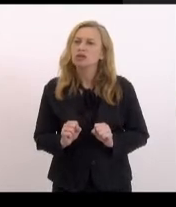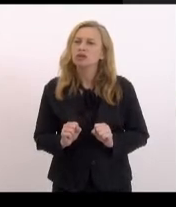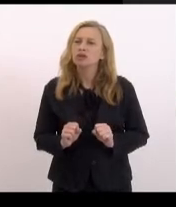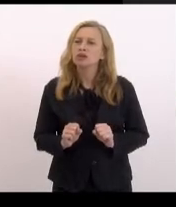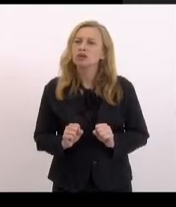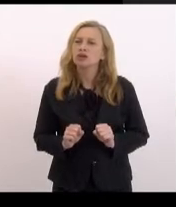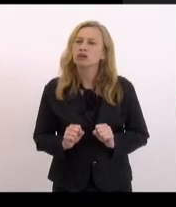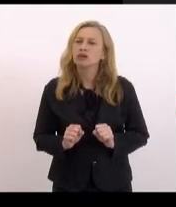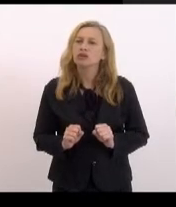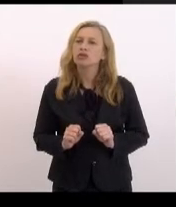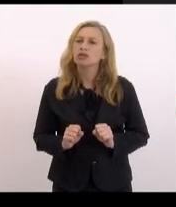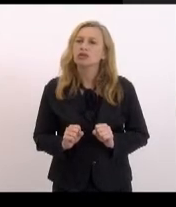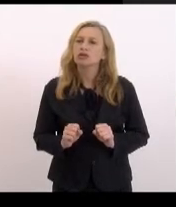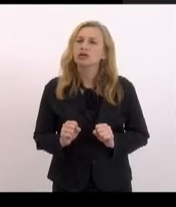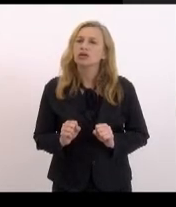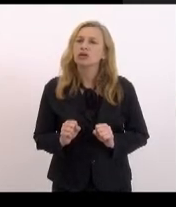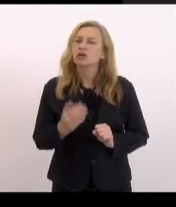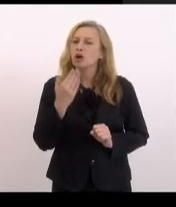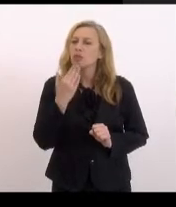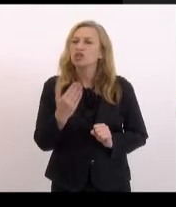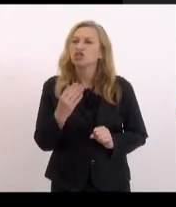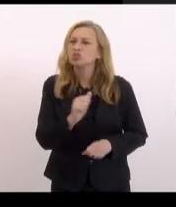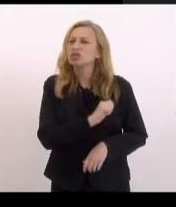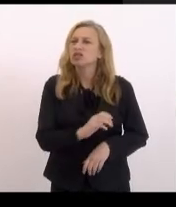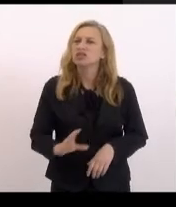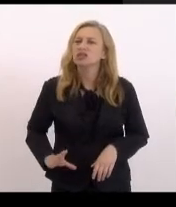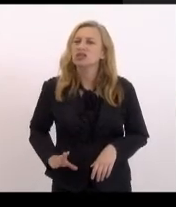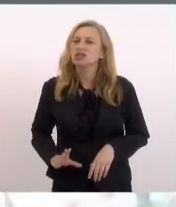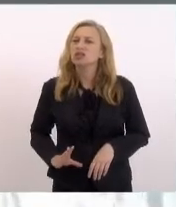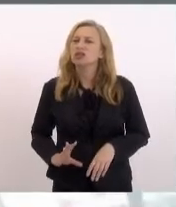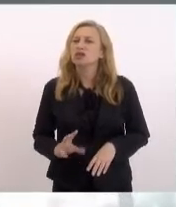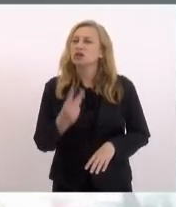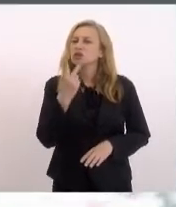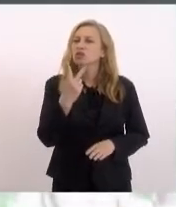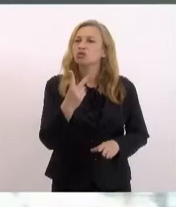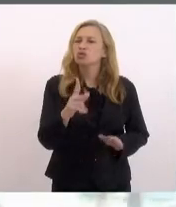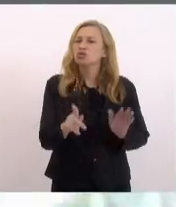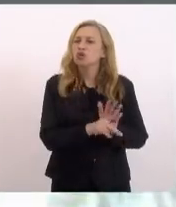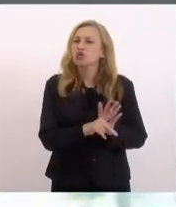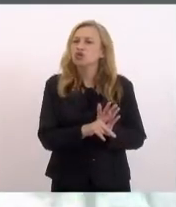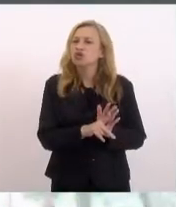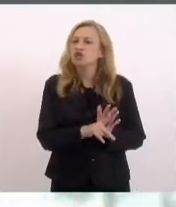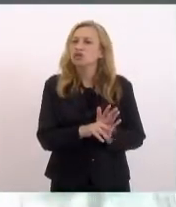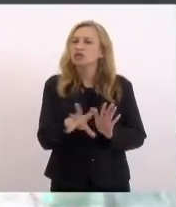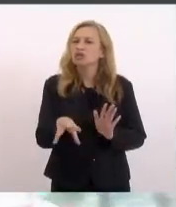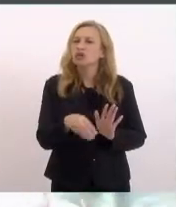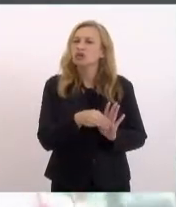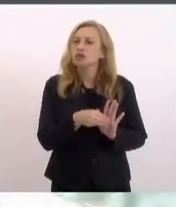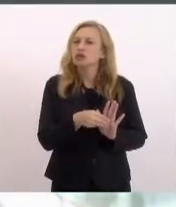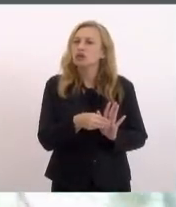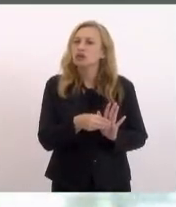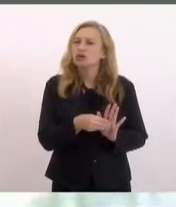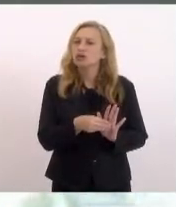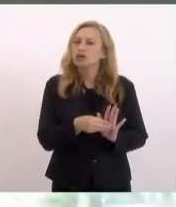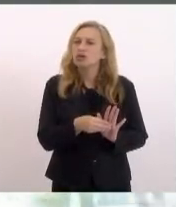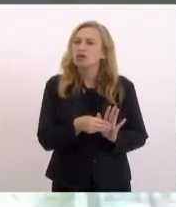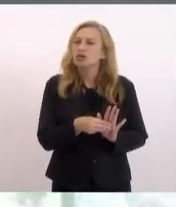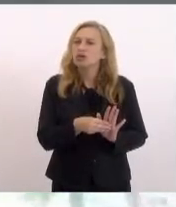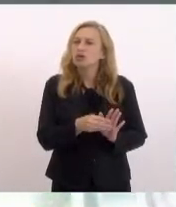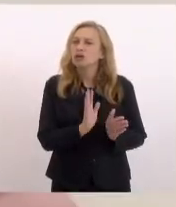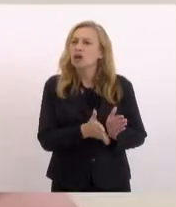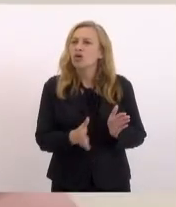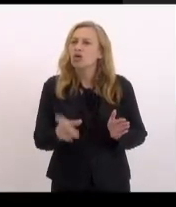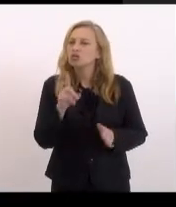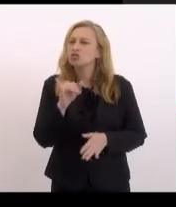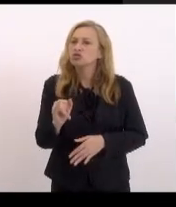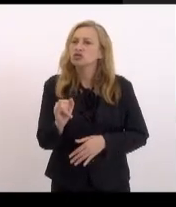ser. Eu pedi para o André Siciliano para colocar dois projetos, já tinha recording stopped. Comissões. Para colocar na ordem do dia